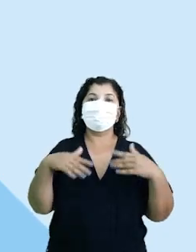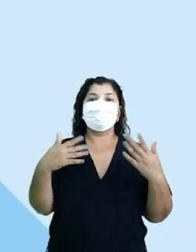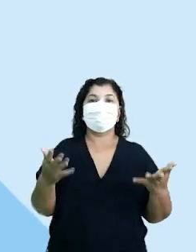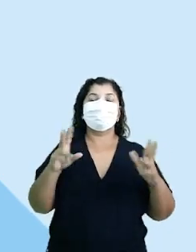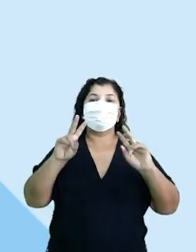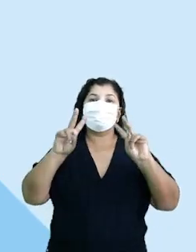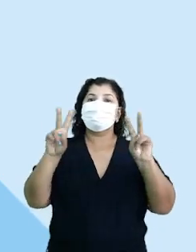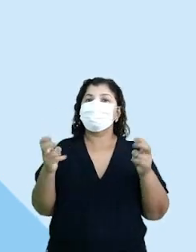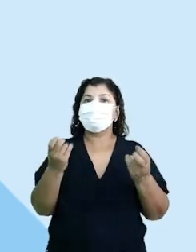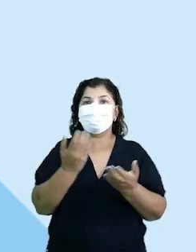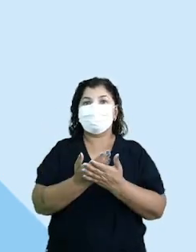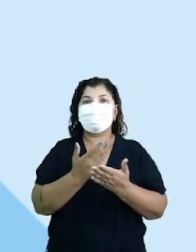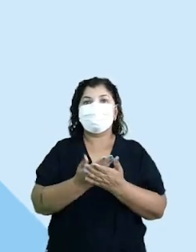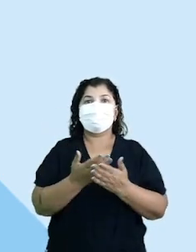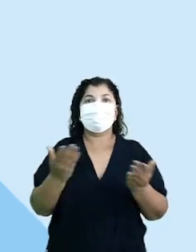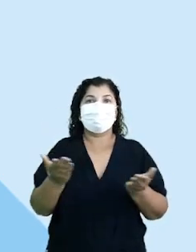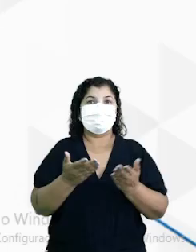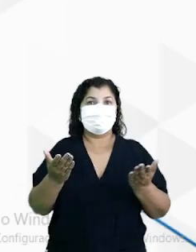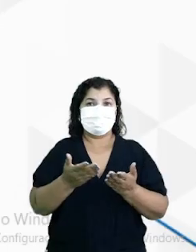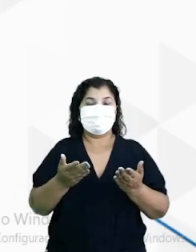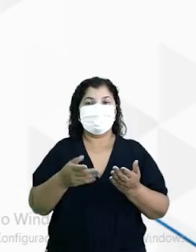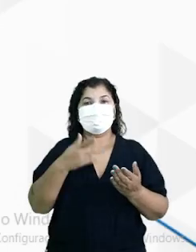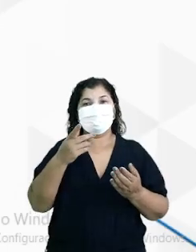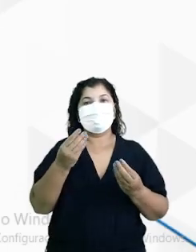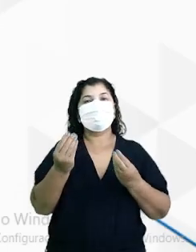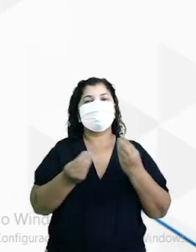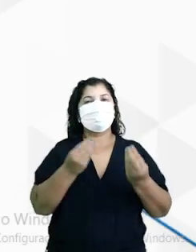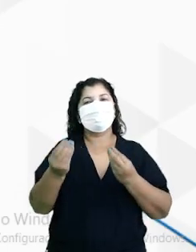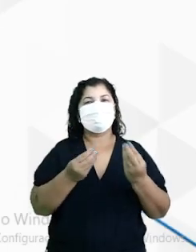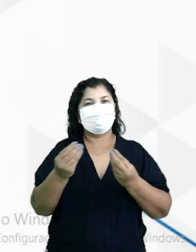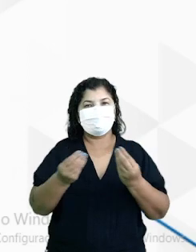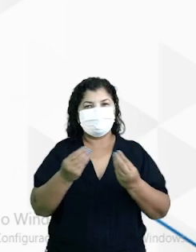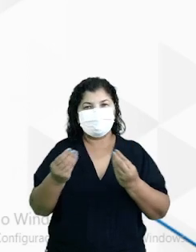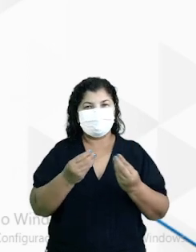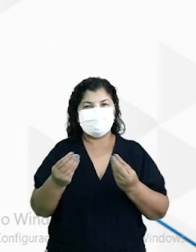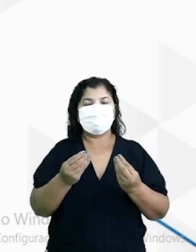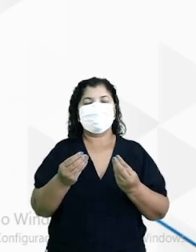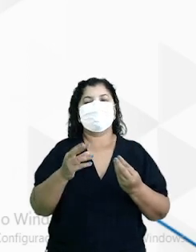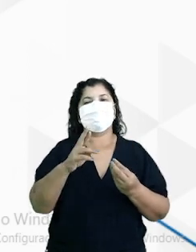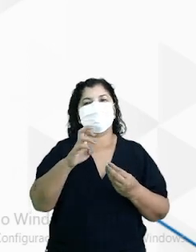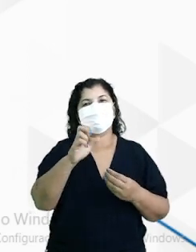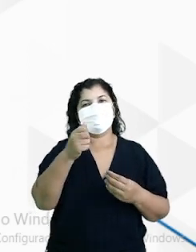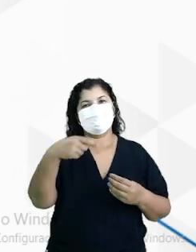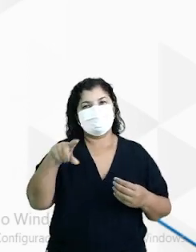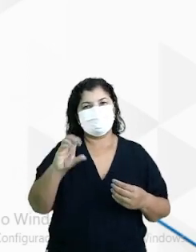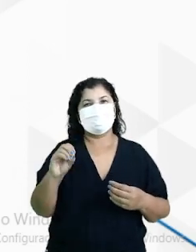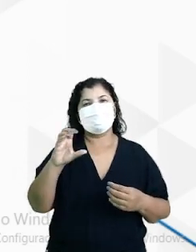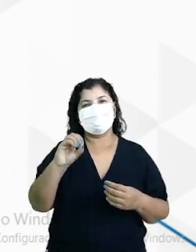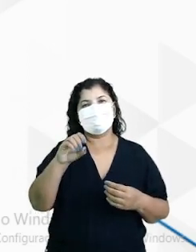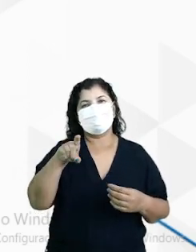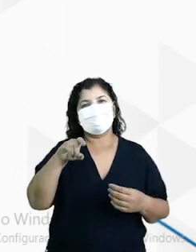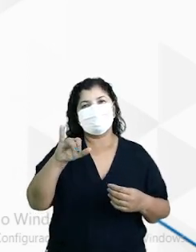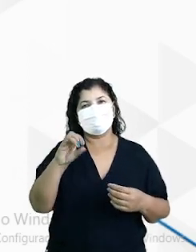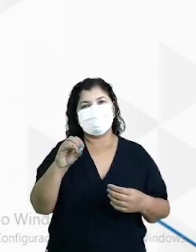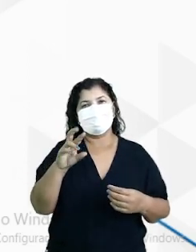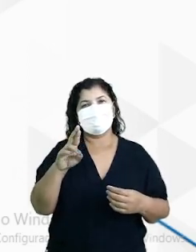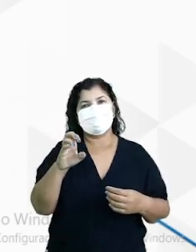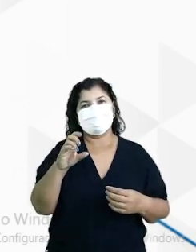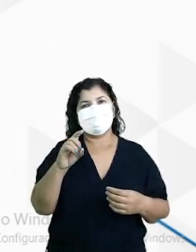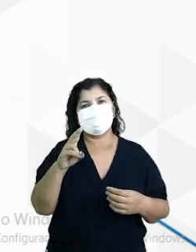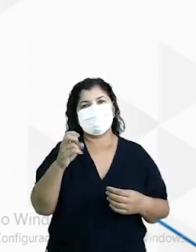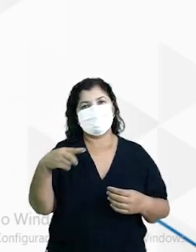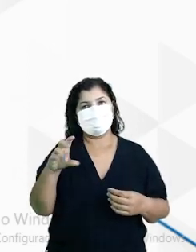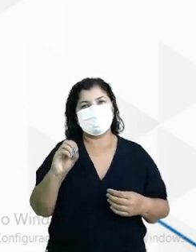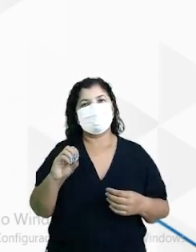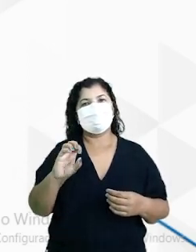de hoje? Na aula de hoje a gente vai falar sobre reações de óxido-redução, ou simplesmente, como está escrito,